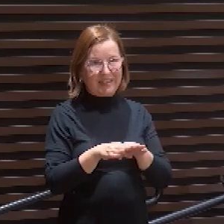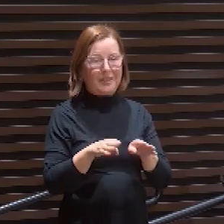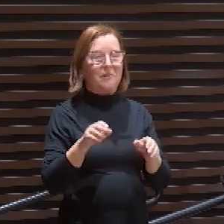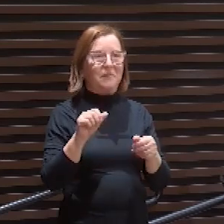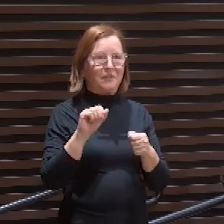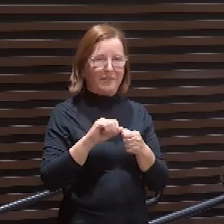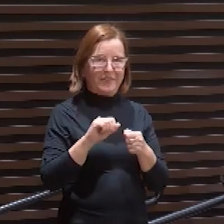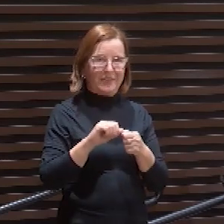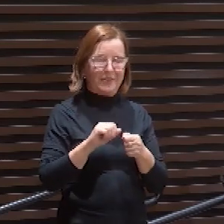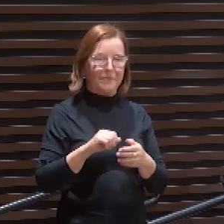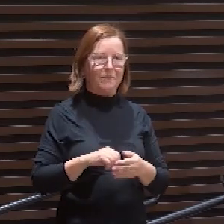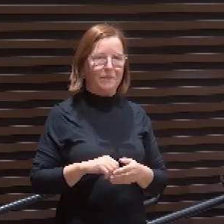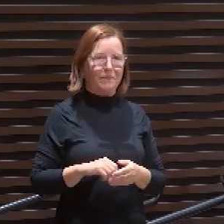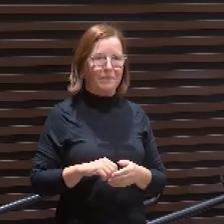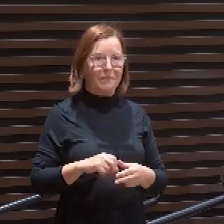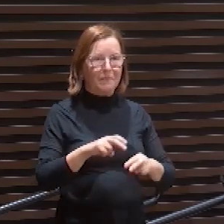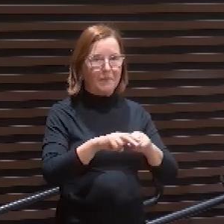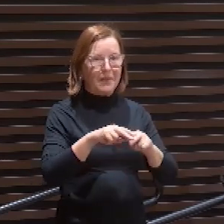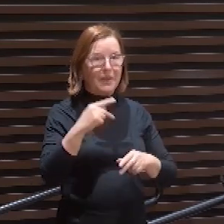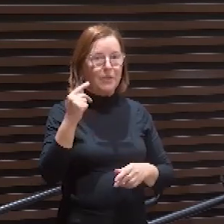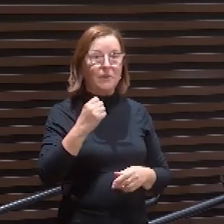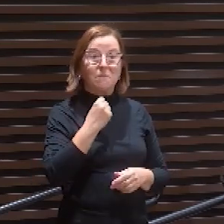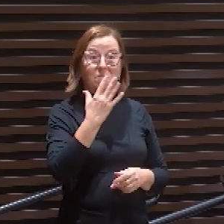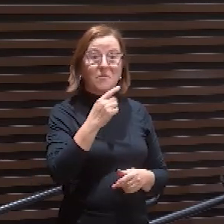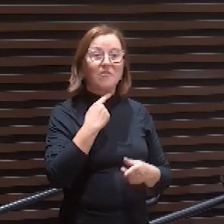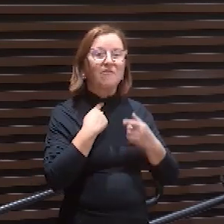efetuar, segundo a sua boa vontade.